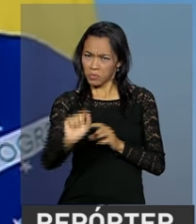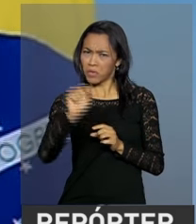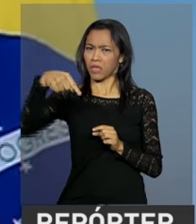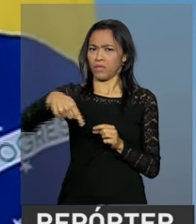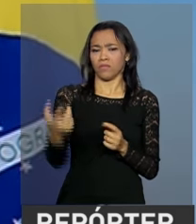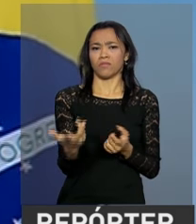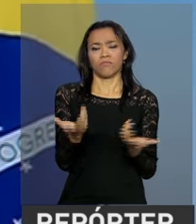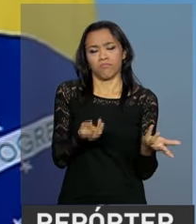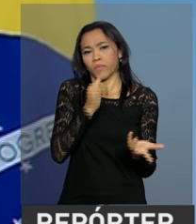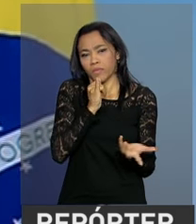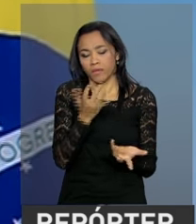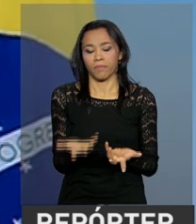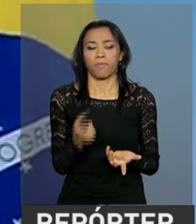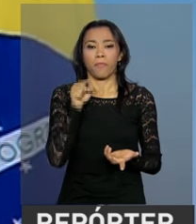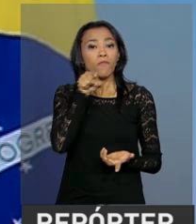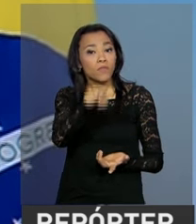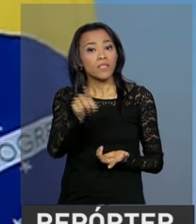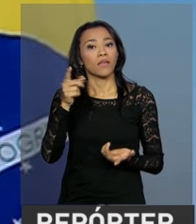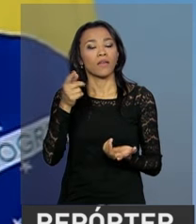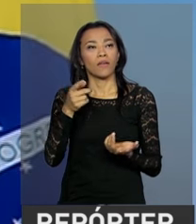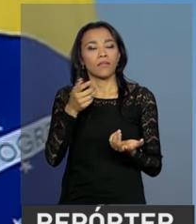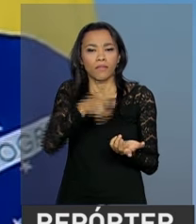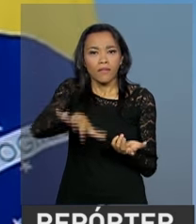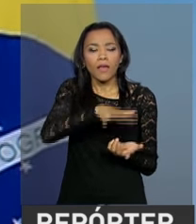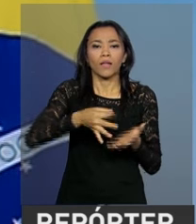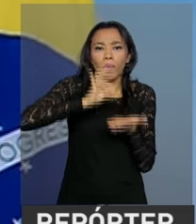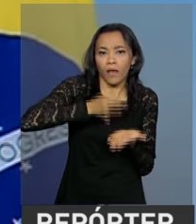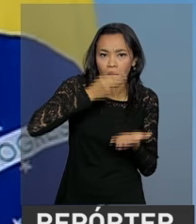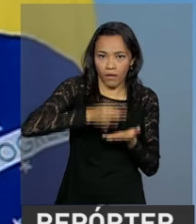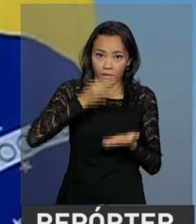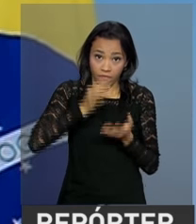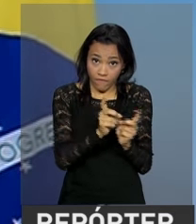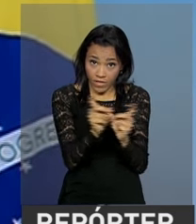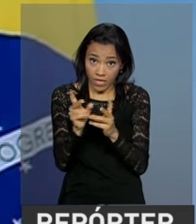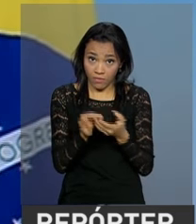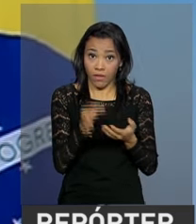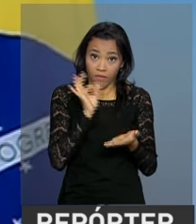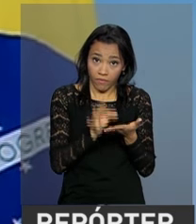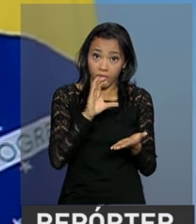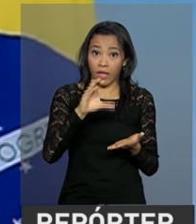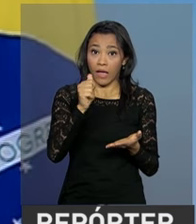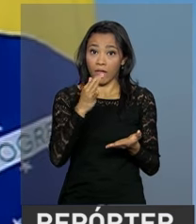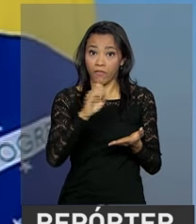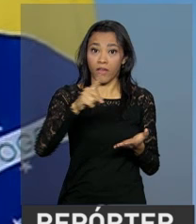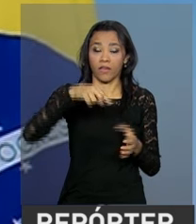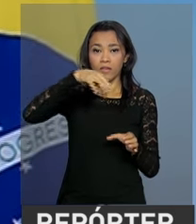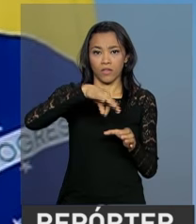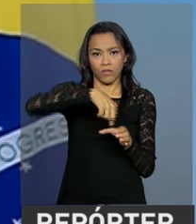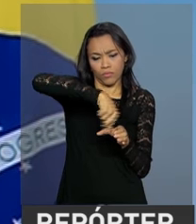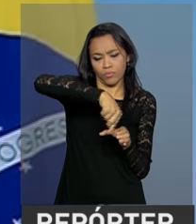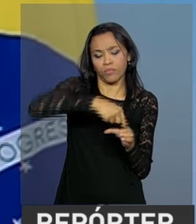isso? Por exemplo, você, em relação ao café, você tributa o café solúvel,